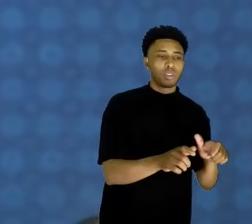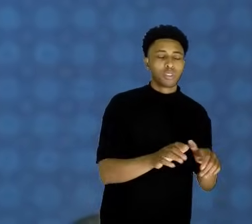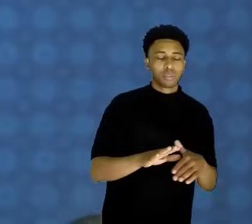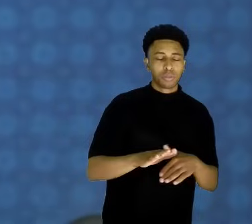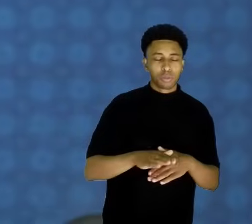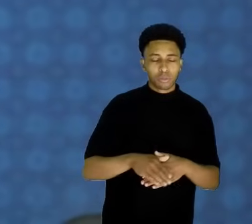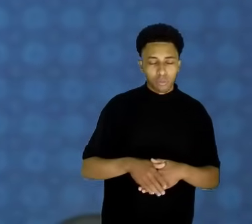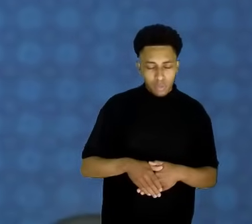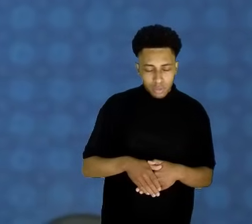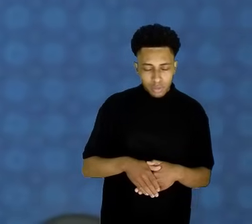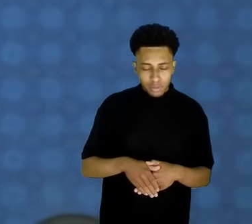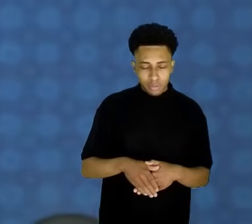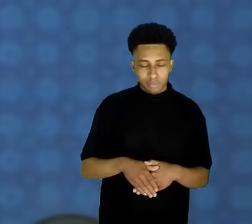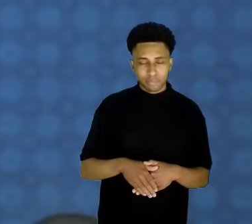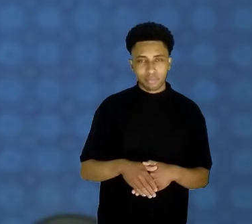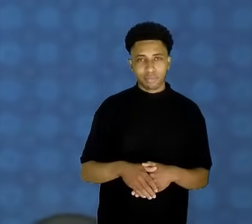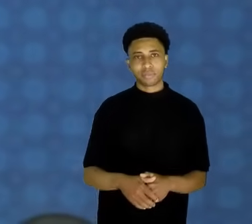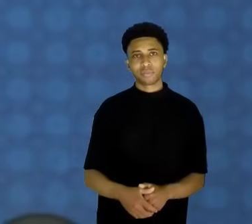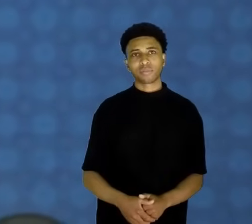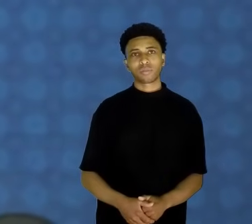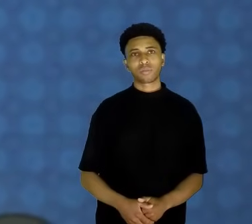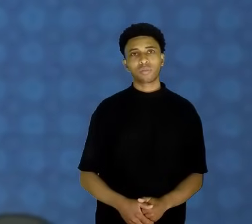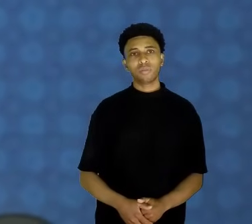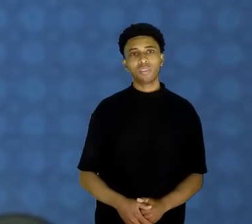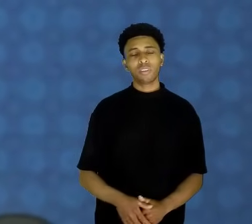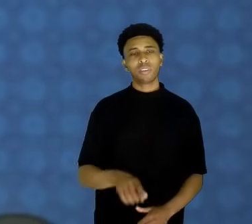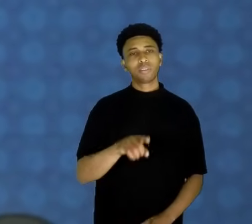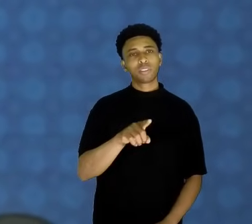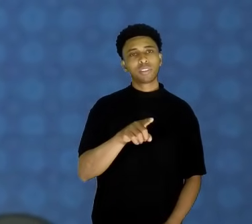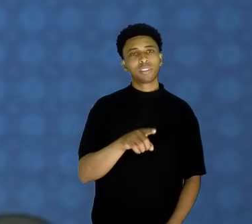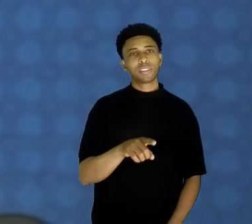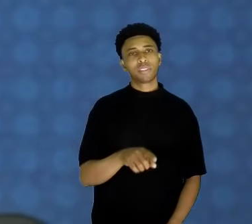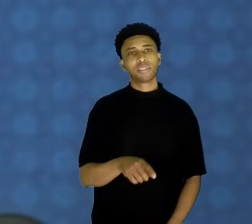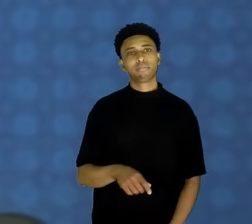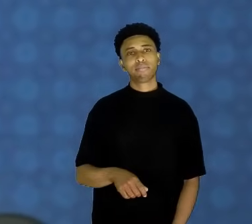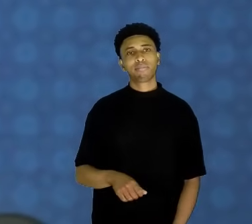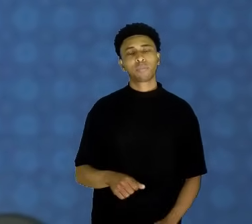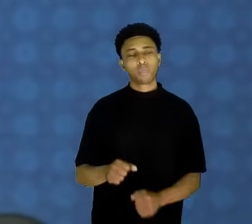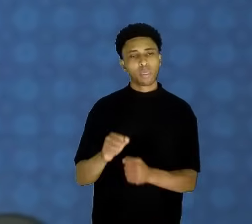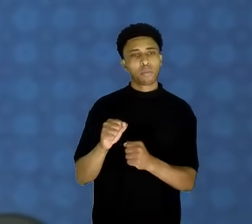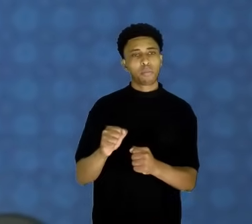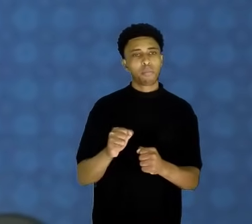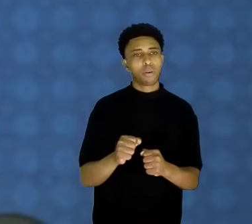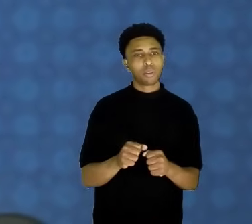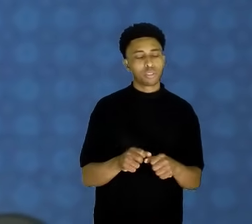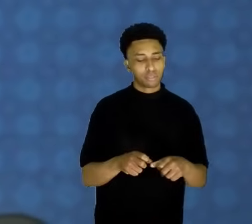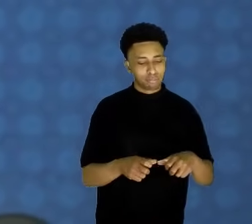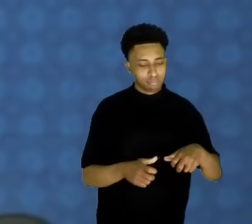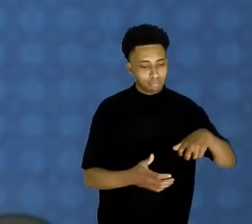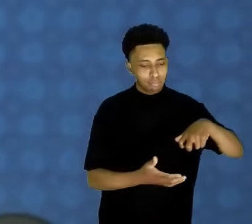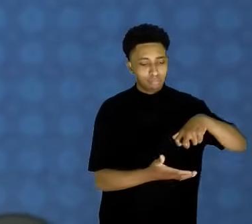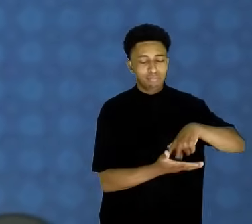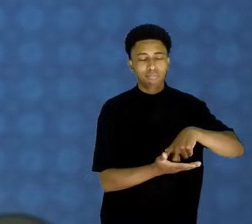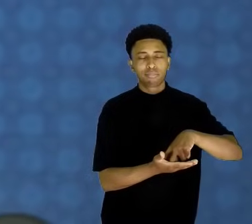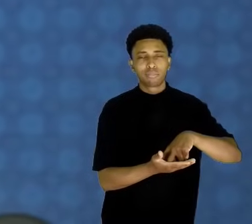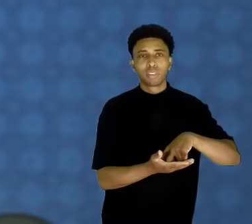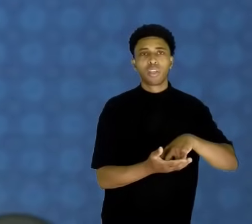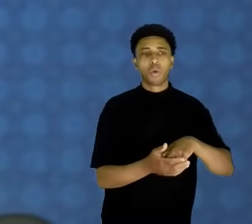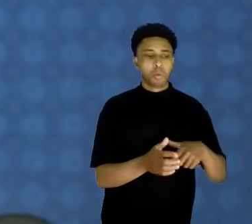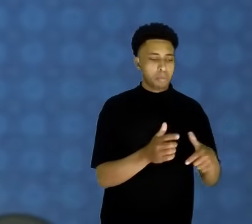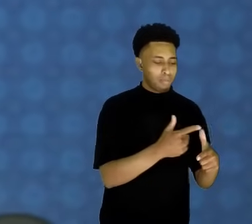Até onde você é capaz de descer para Deus te levantar? Até onde você é capaz de perder para Deus te pôr em